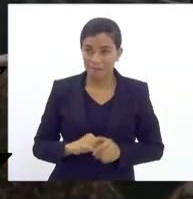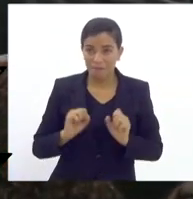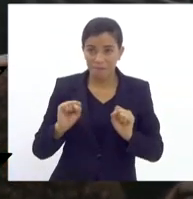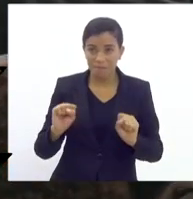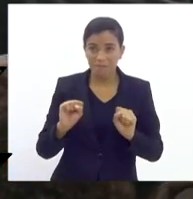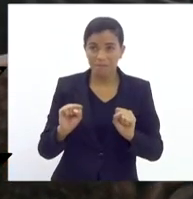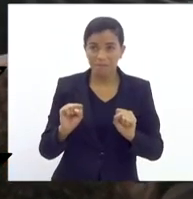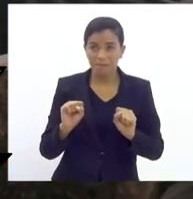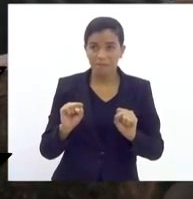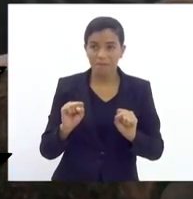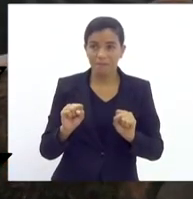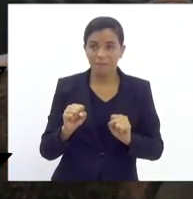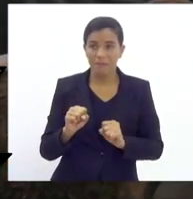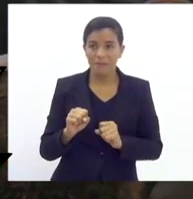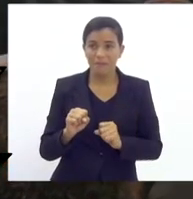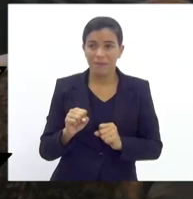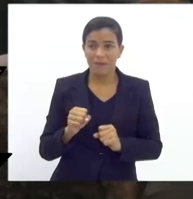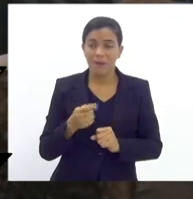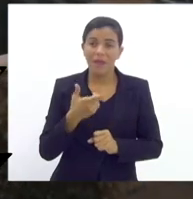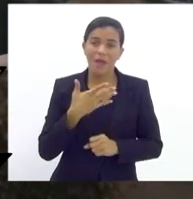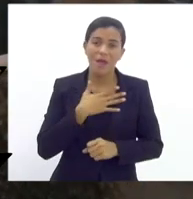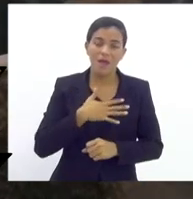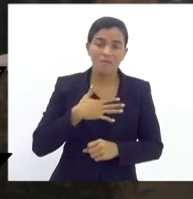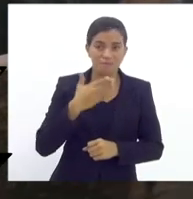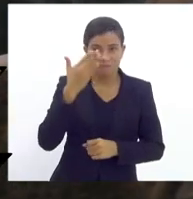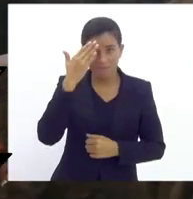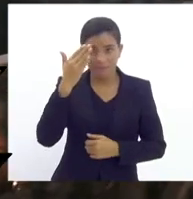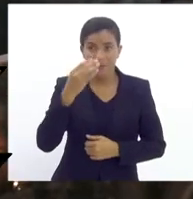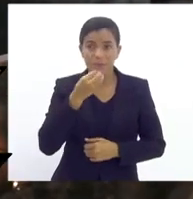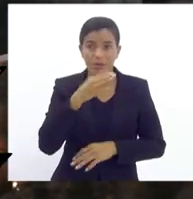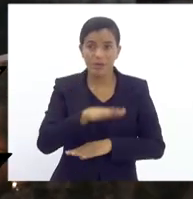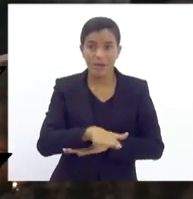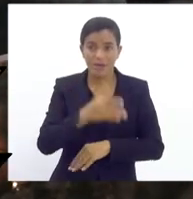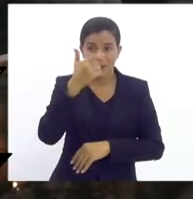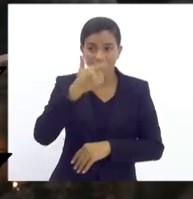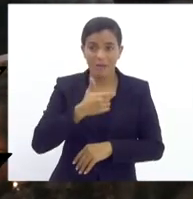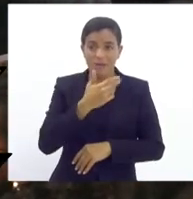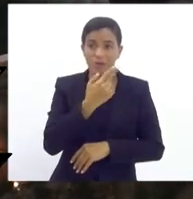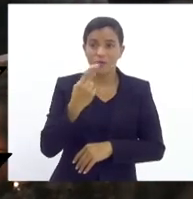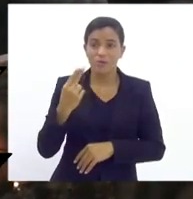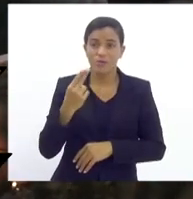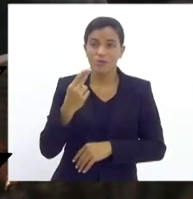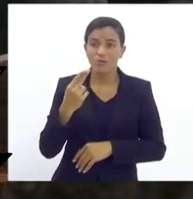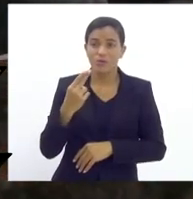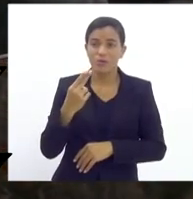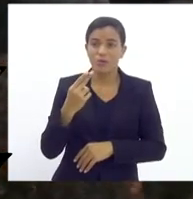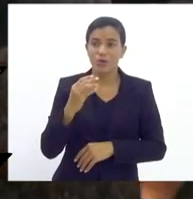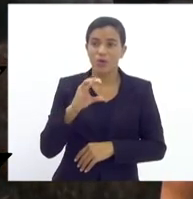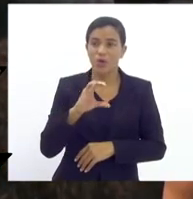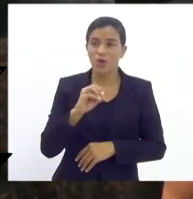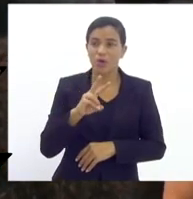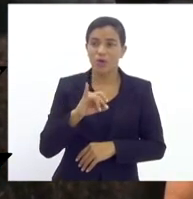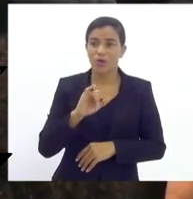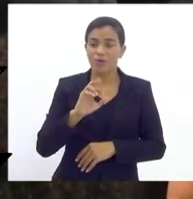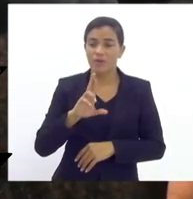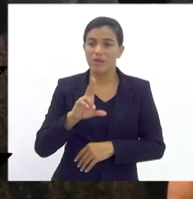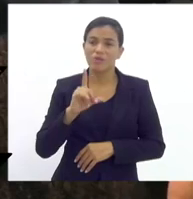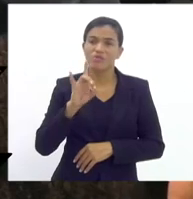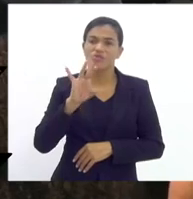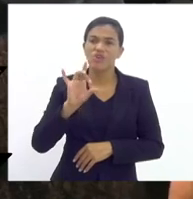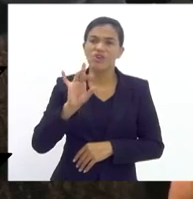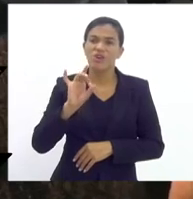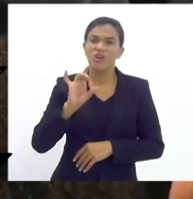Ah tem um aqui também obrigado boa tarde sou confi só